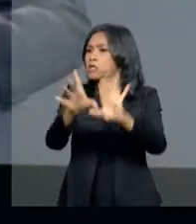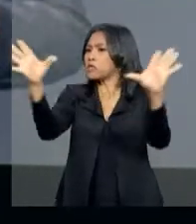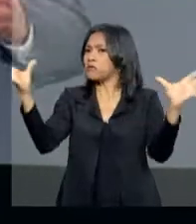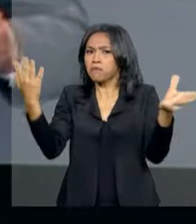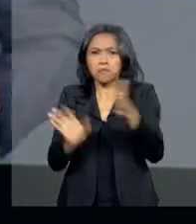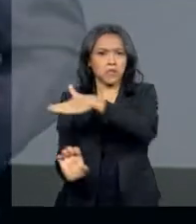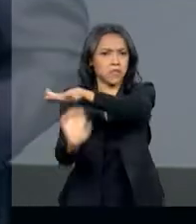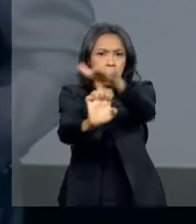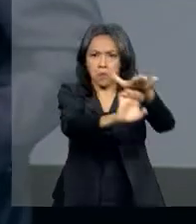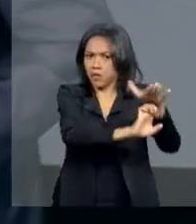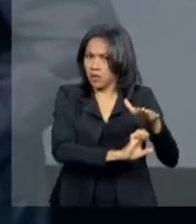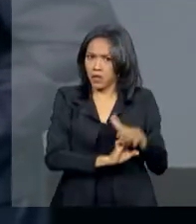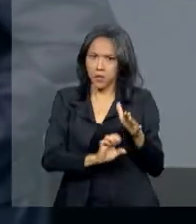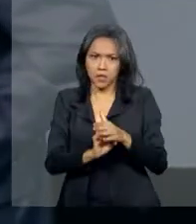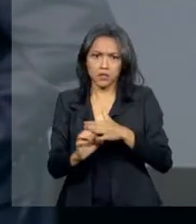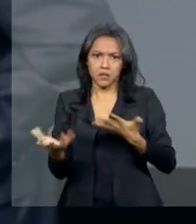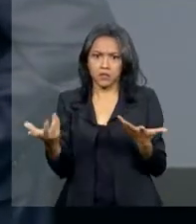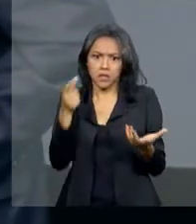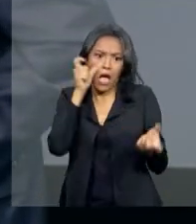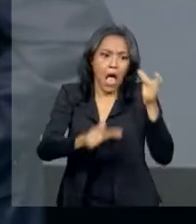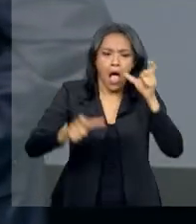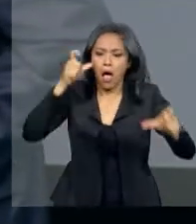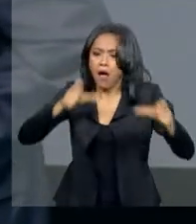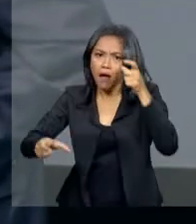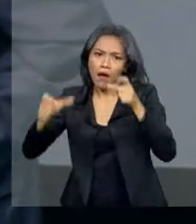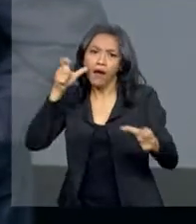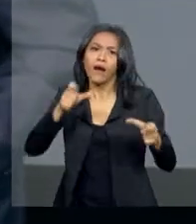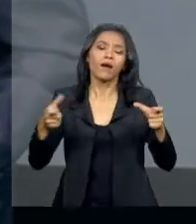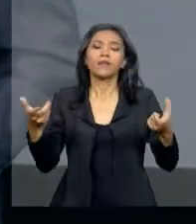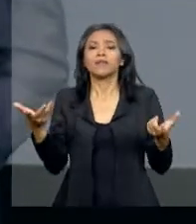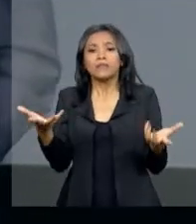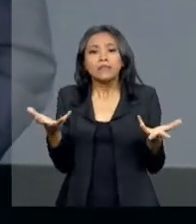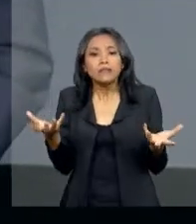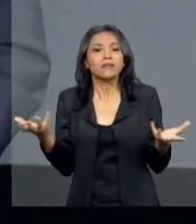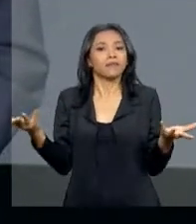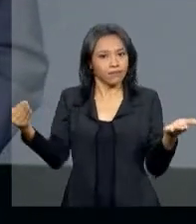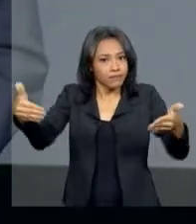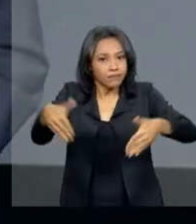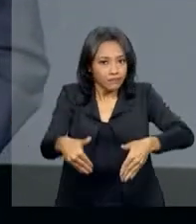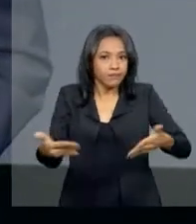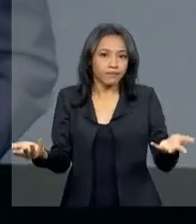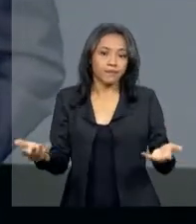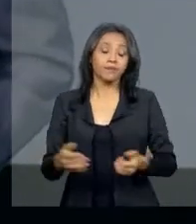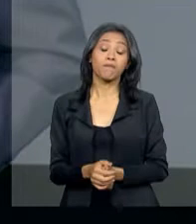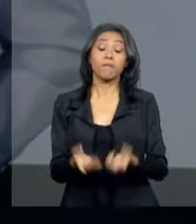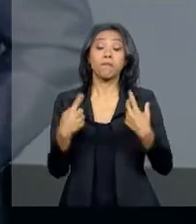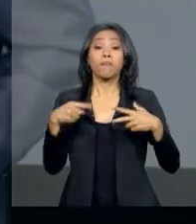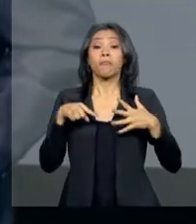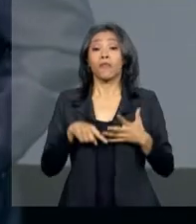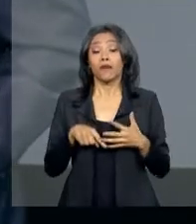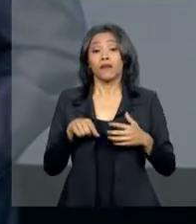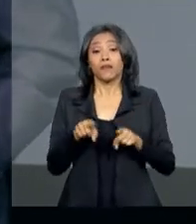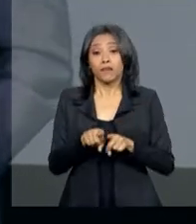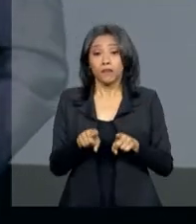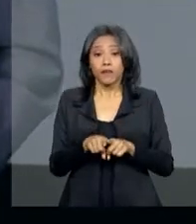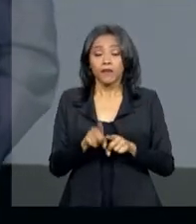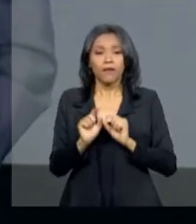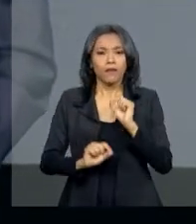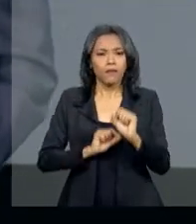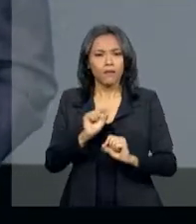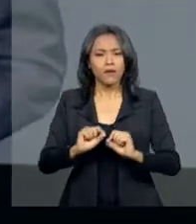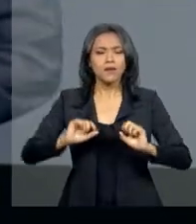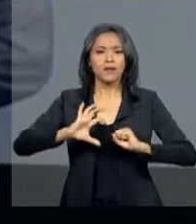também entre as fontes investidoras o acesso ao investimento a necessidade a se garantir